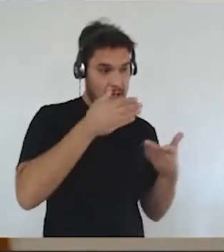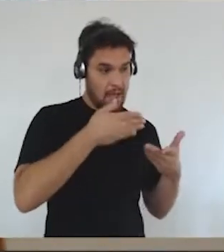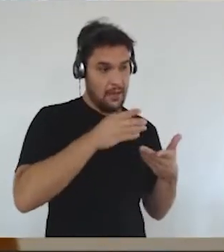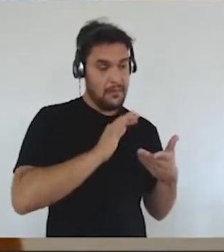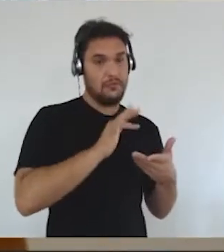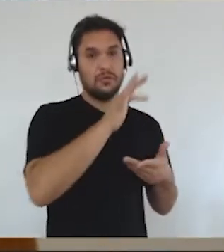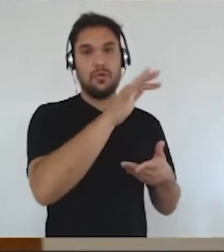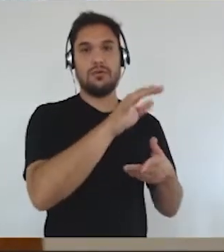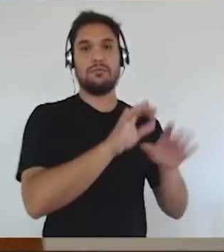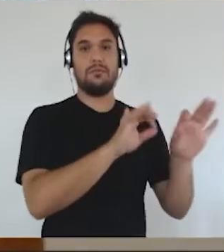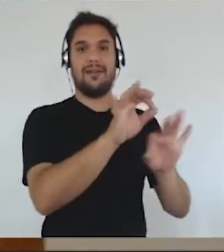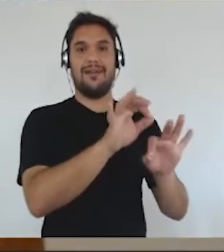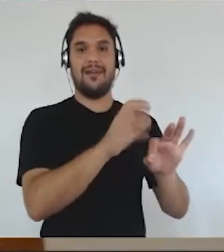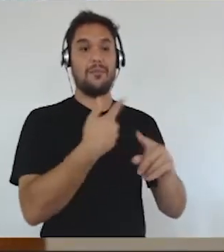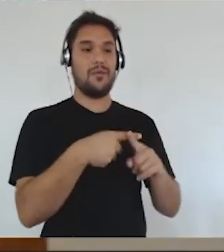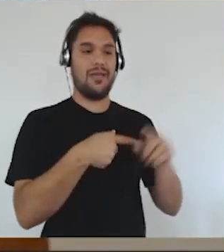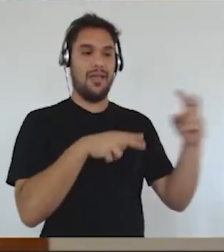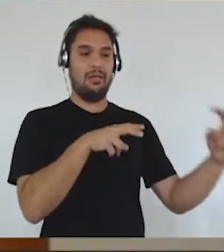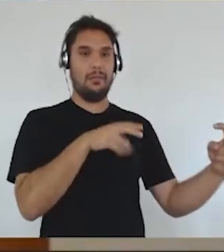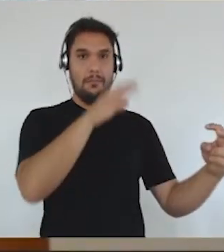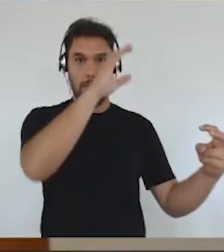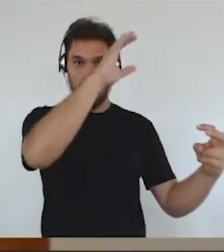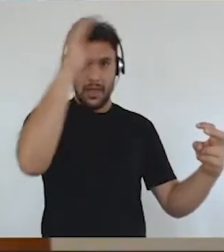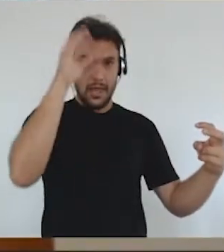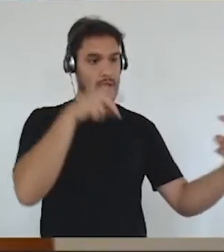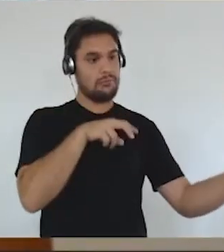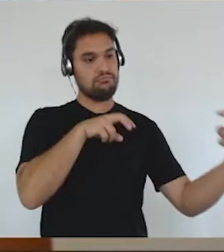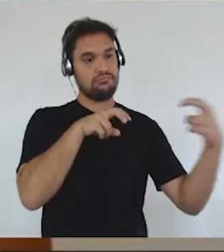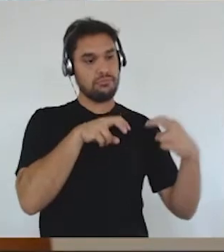porque você prepara o seu cliente para o que ele está